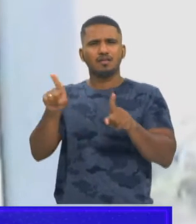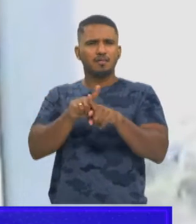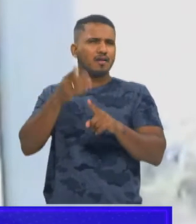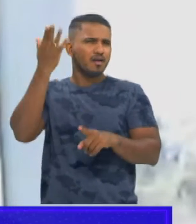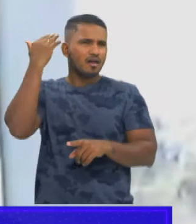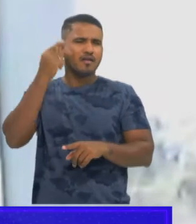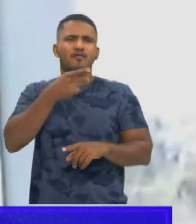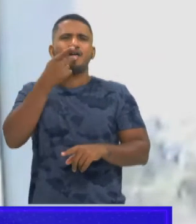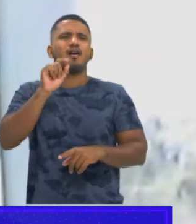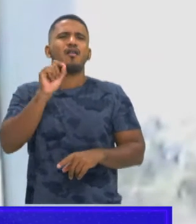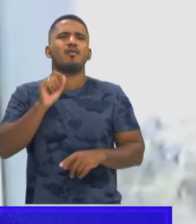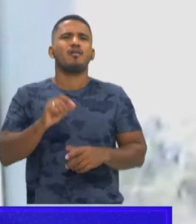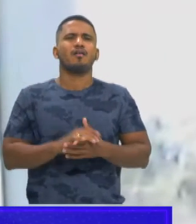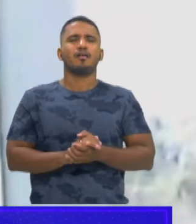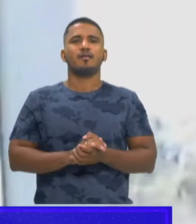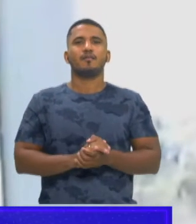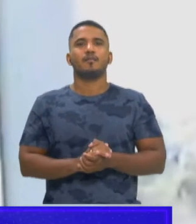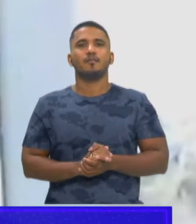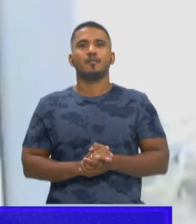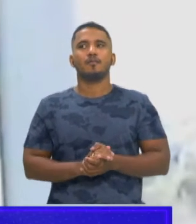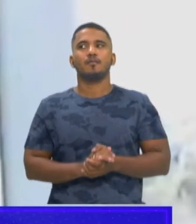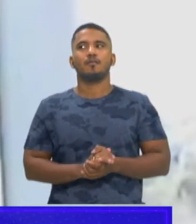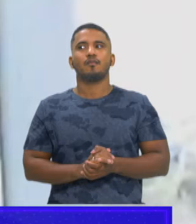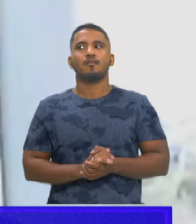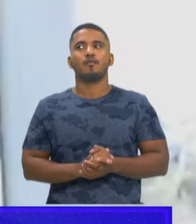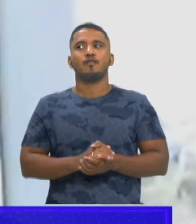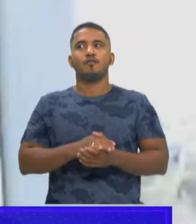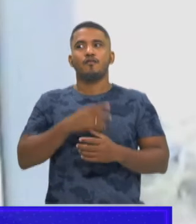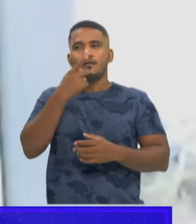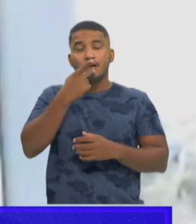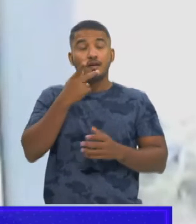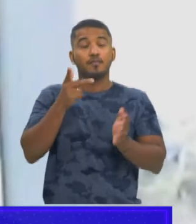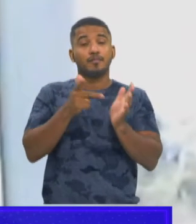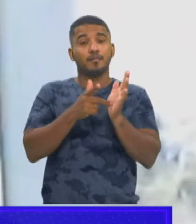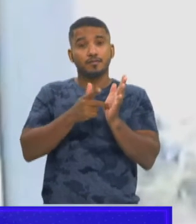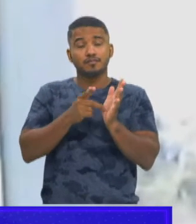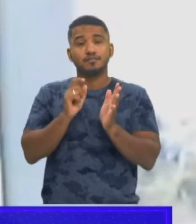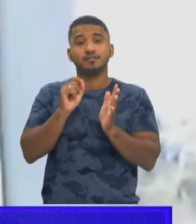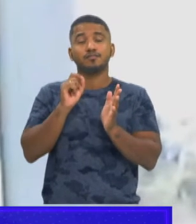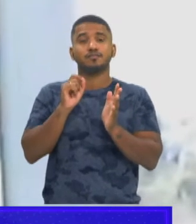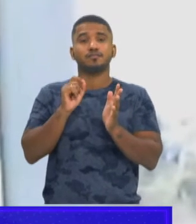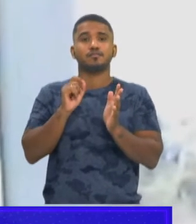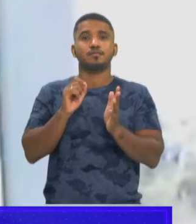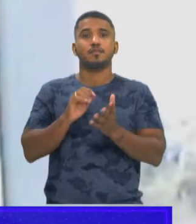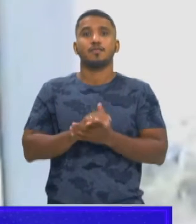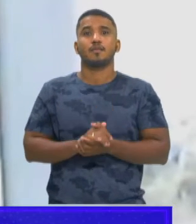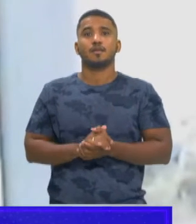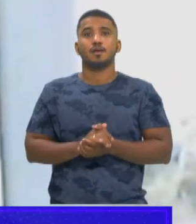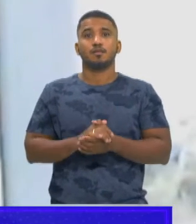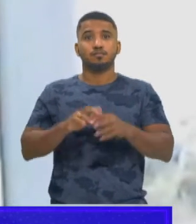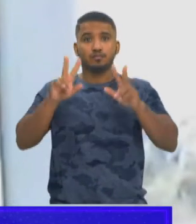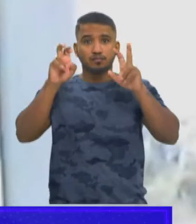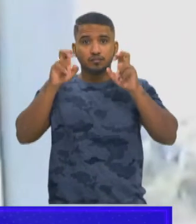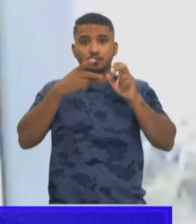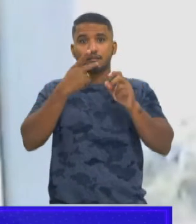Então, esse acesso às crianças à escola, tema que foi até debatido recentemente,